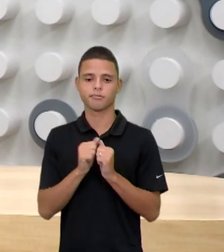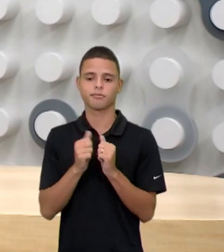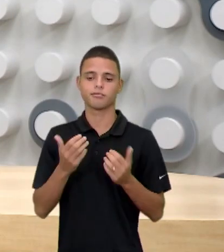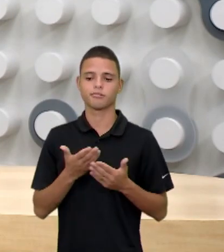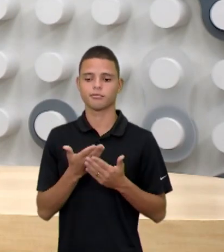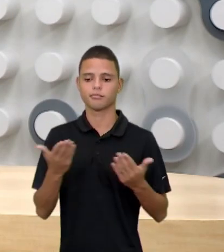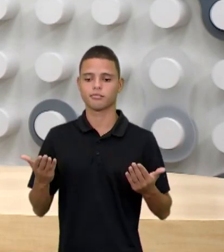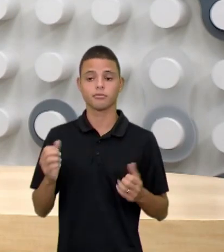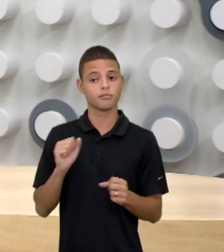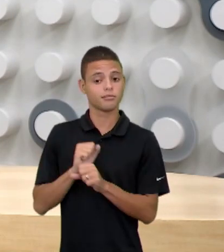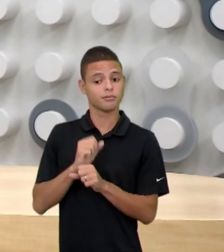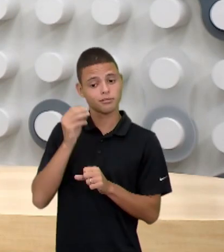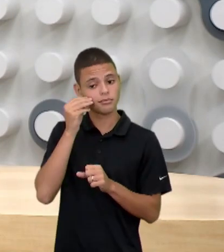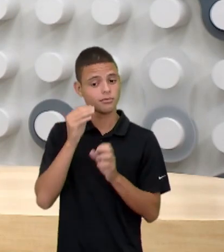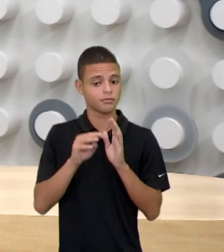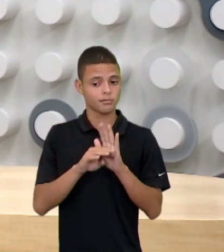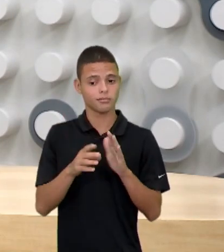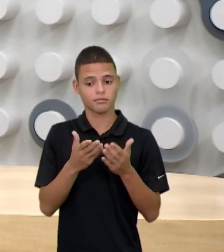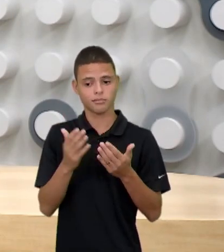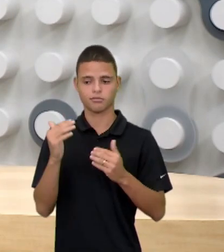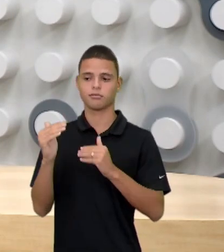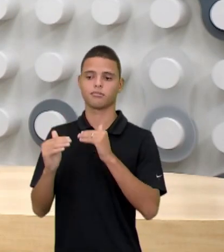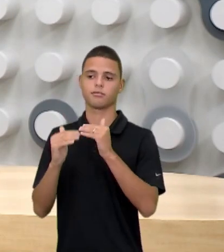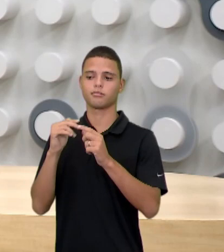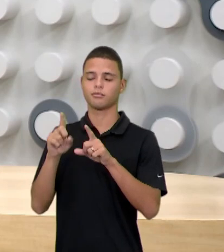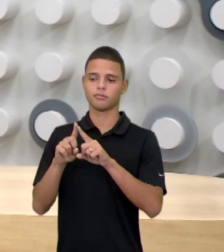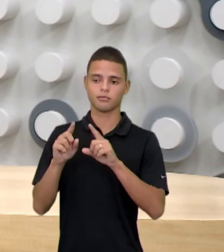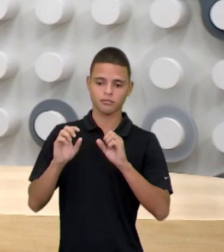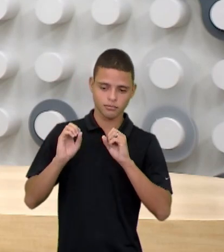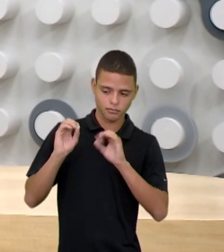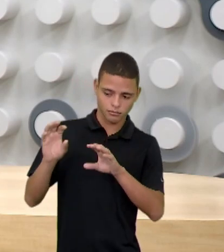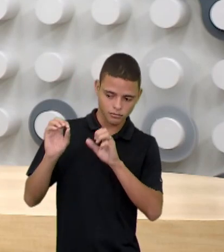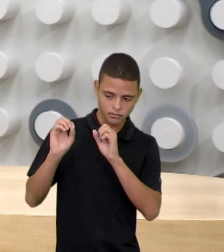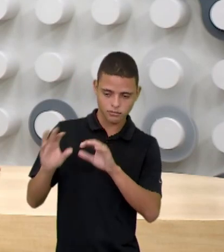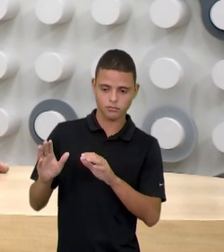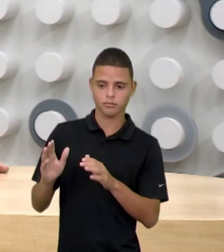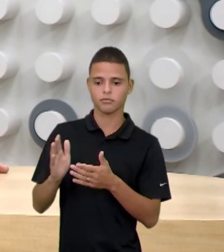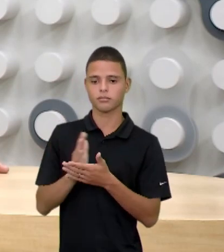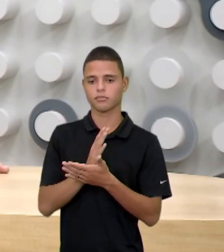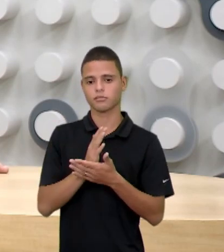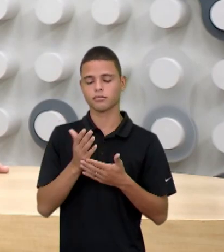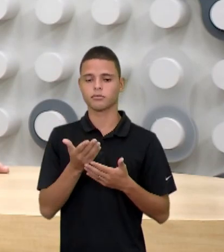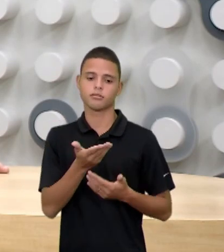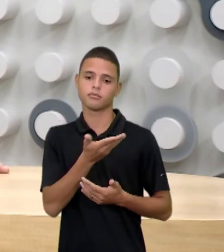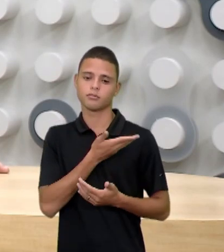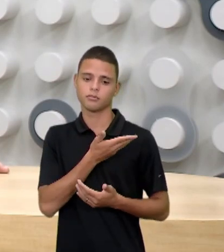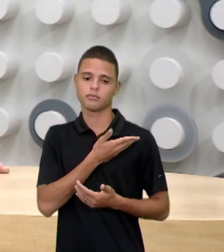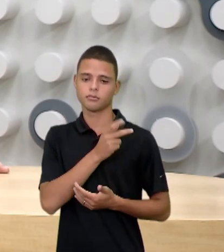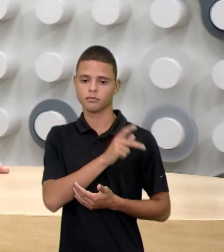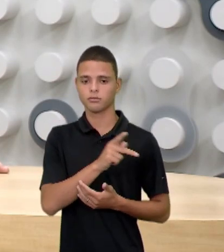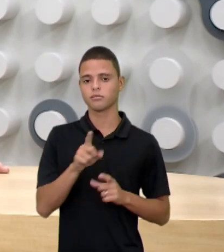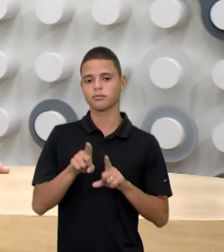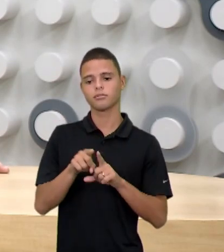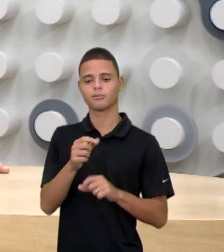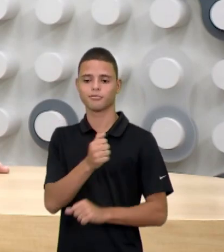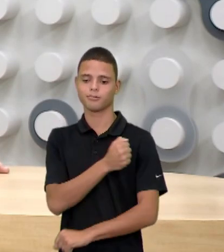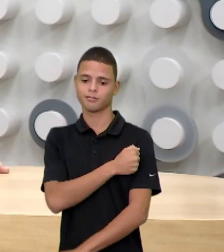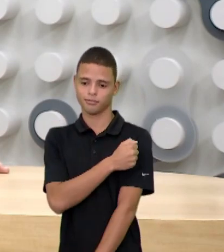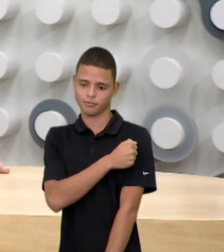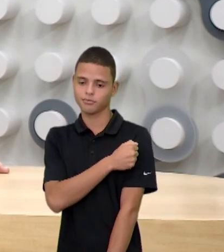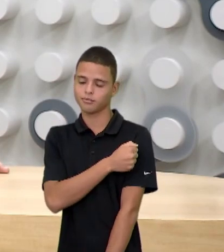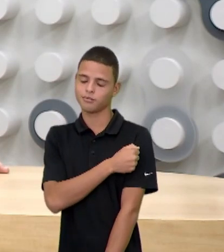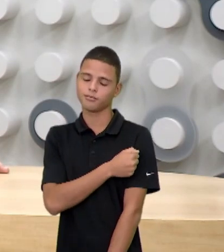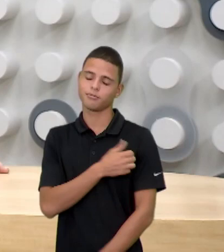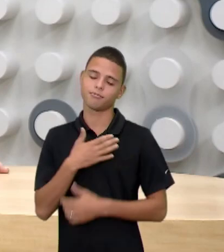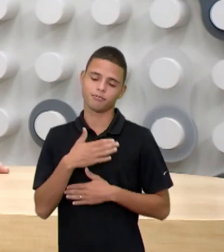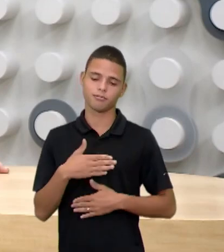estar aqui com vocês, espero ter ajudado tanto aí e colaborado tanto com os meus colegas professores, como meus queridos alunos,